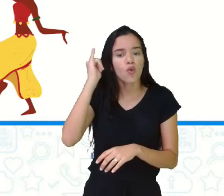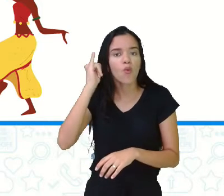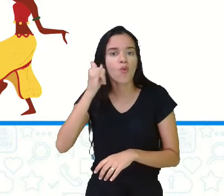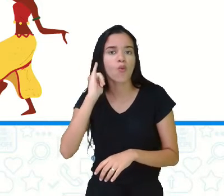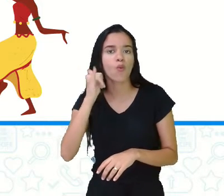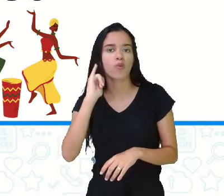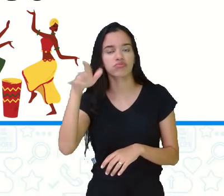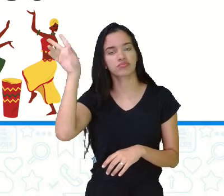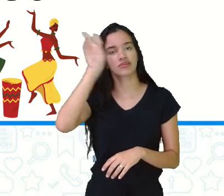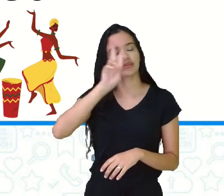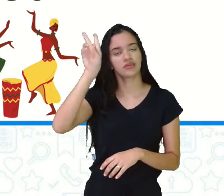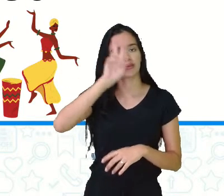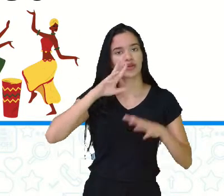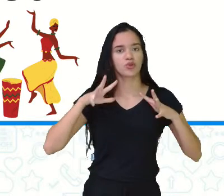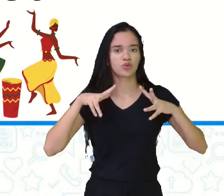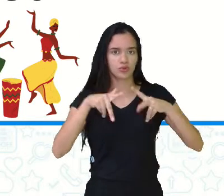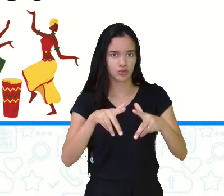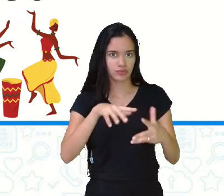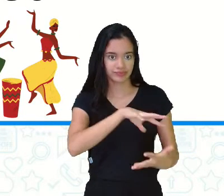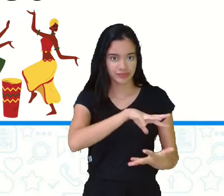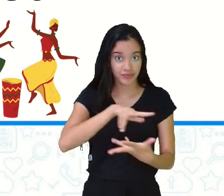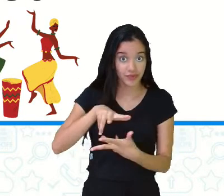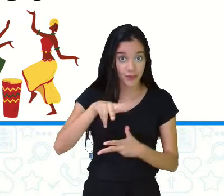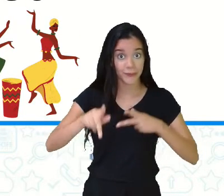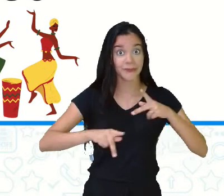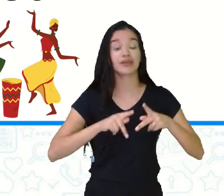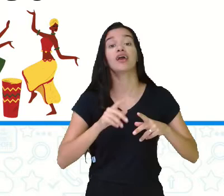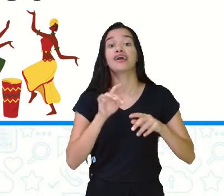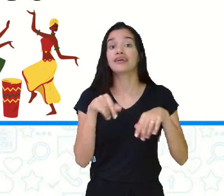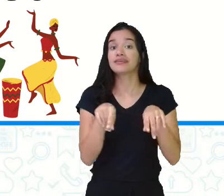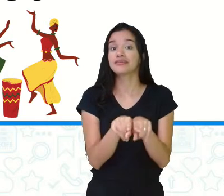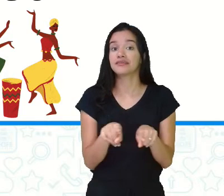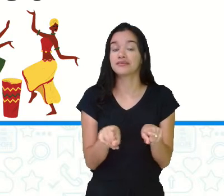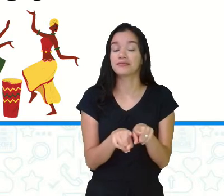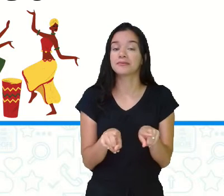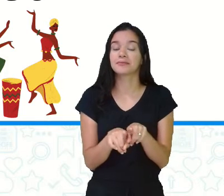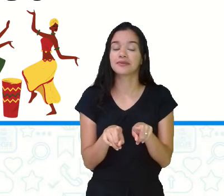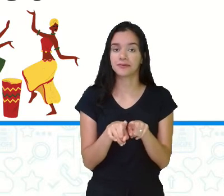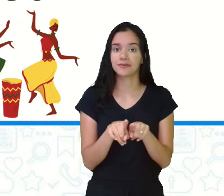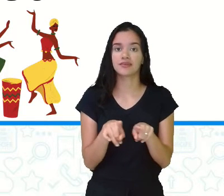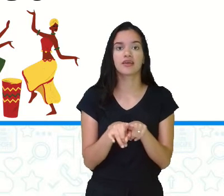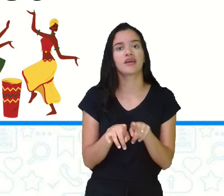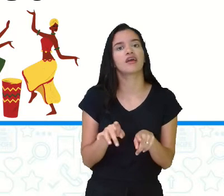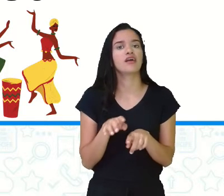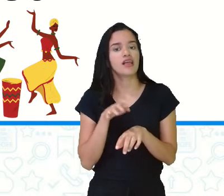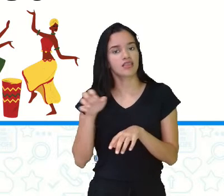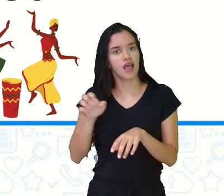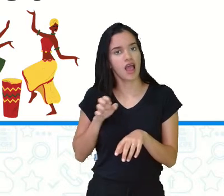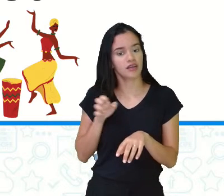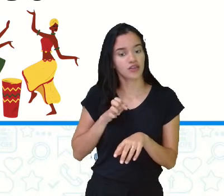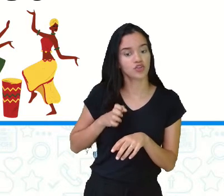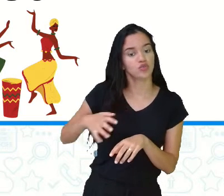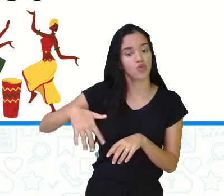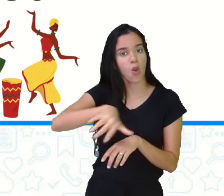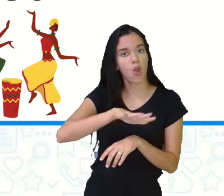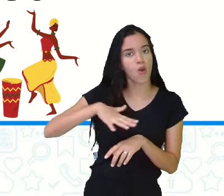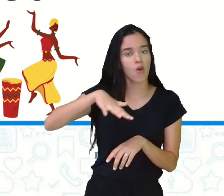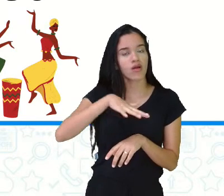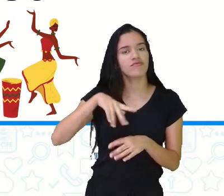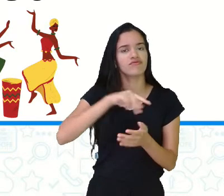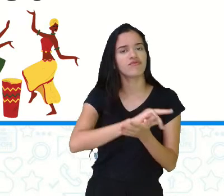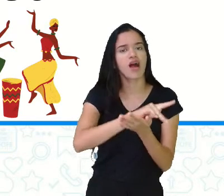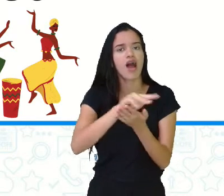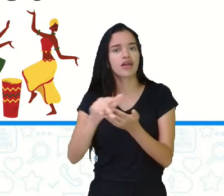a história de toda a humanidade. Apesar da enorme riqueza do continente, muitos